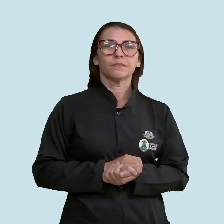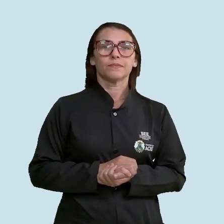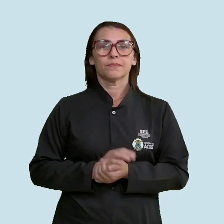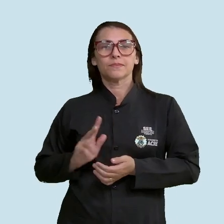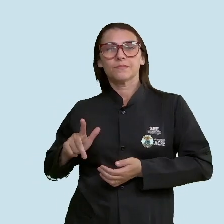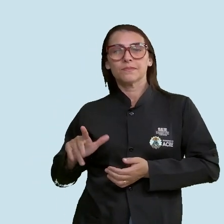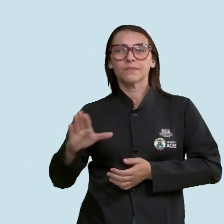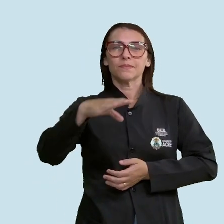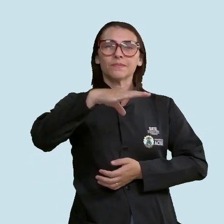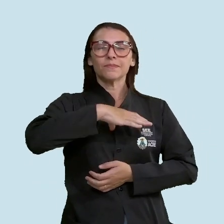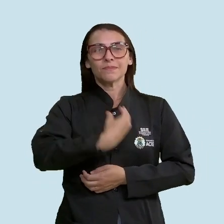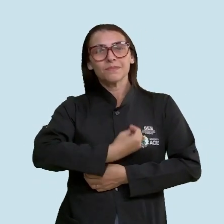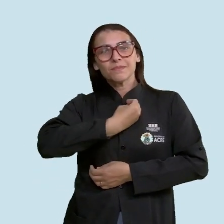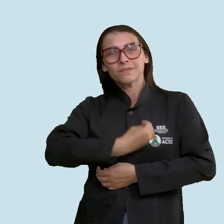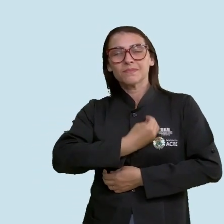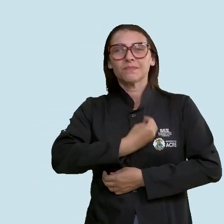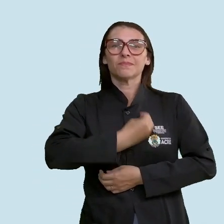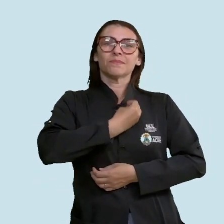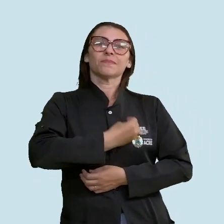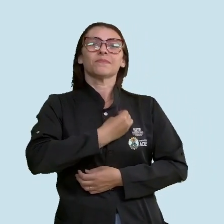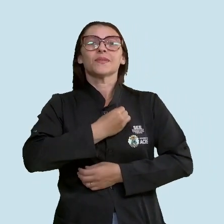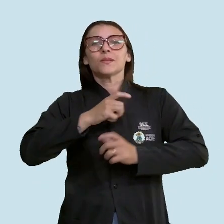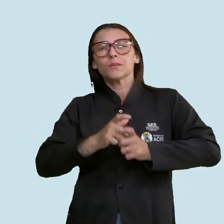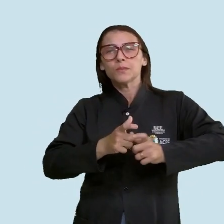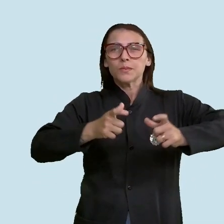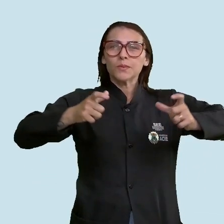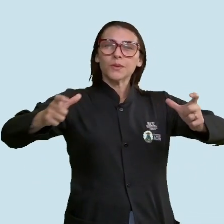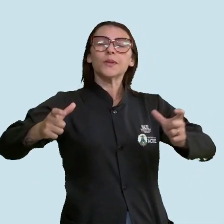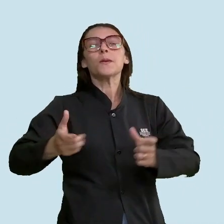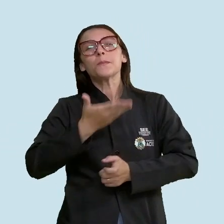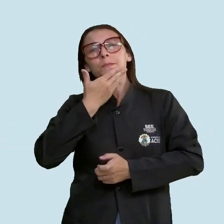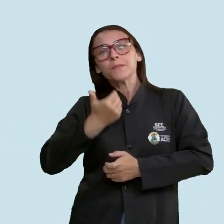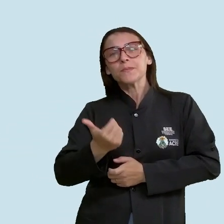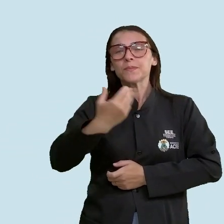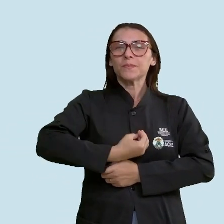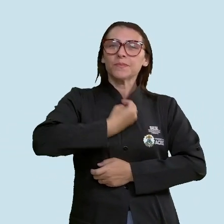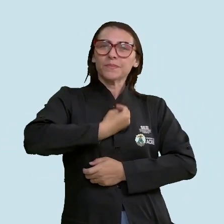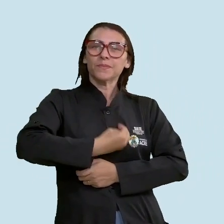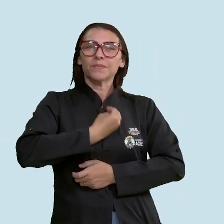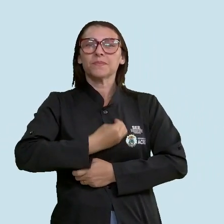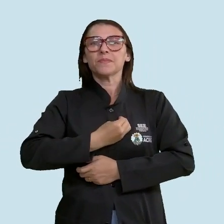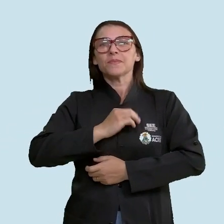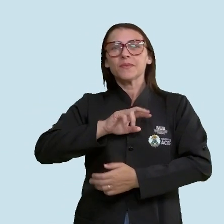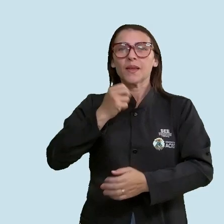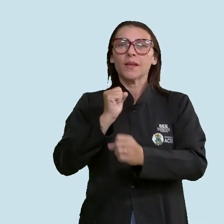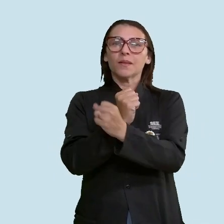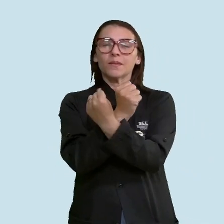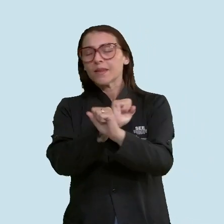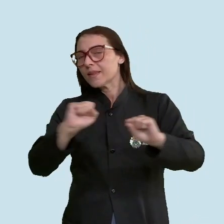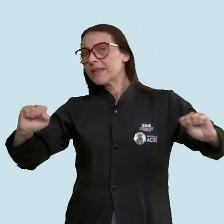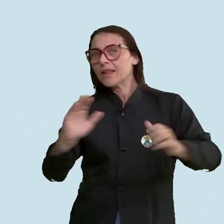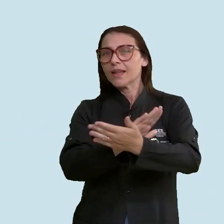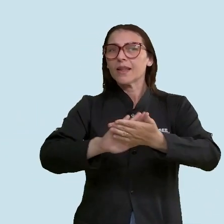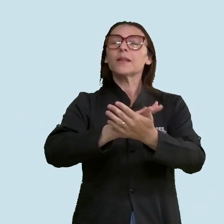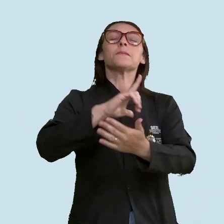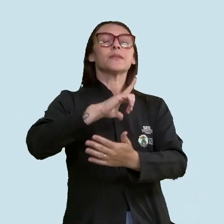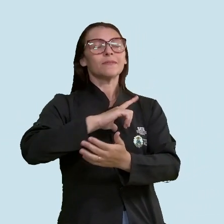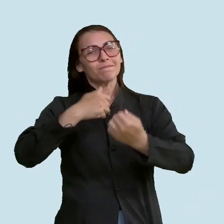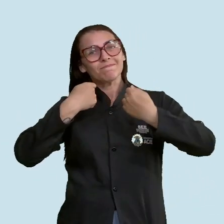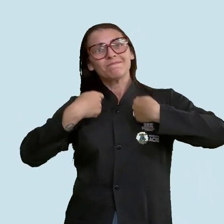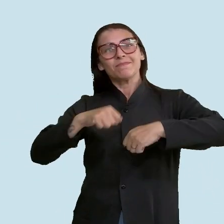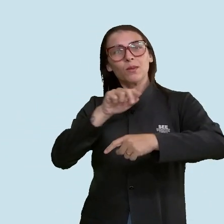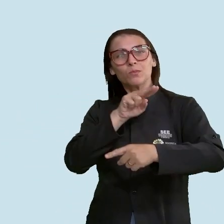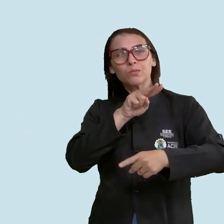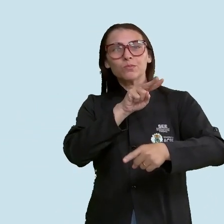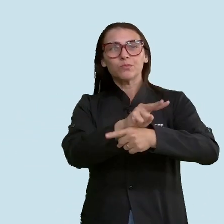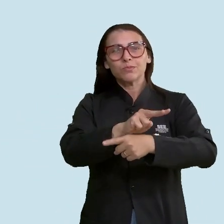Sagacidade pra viver, lutar, cair, crescer. Sem arriar ou se render, tem que defender.